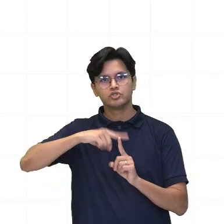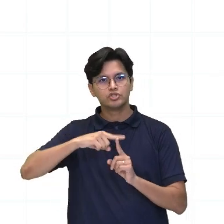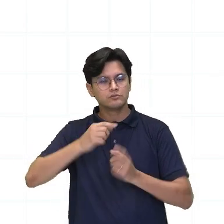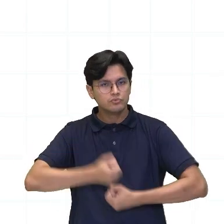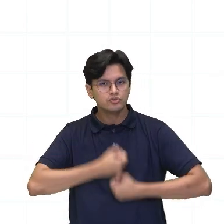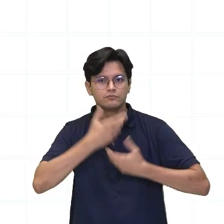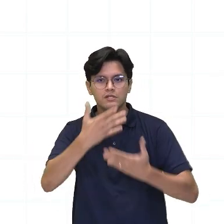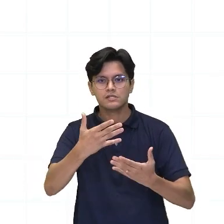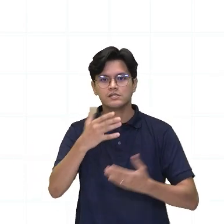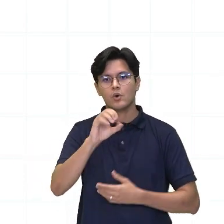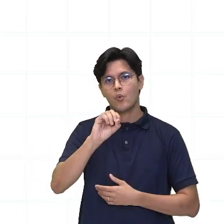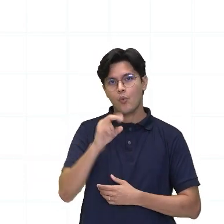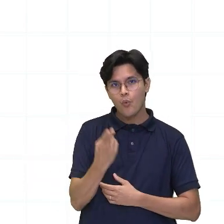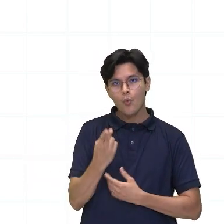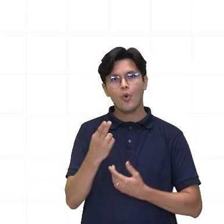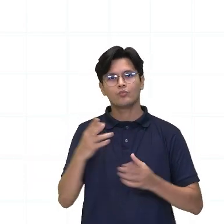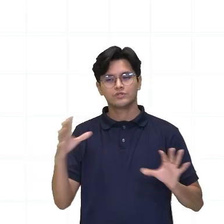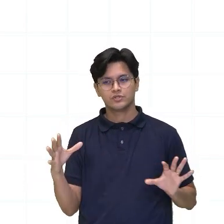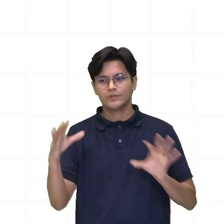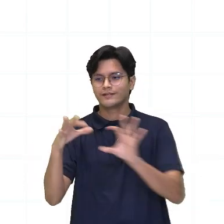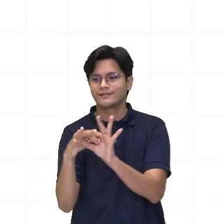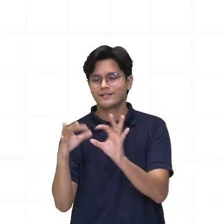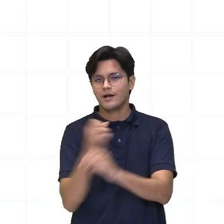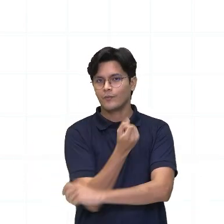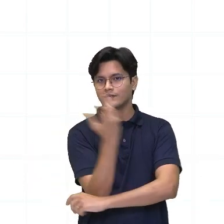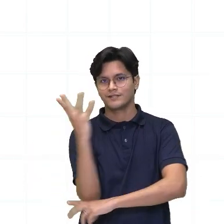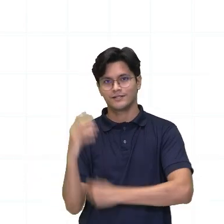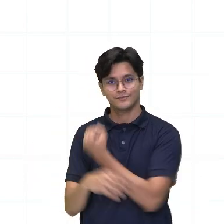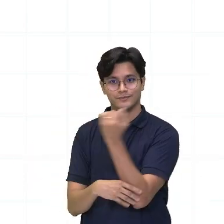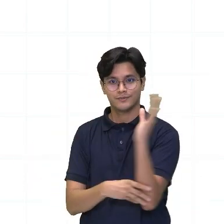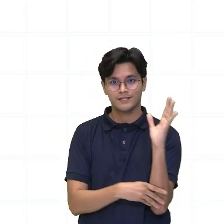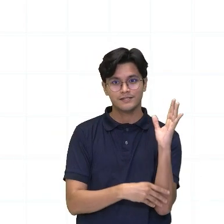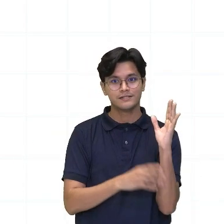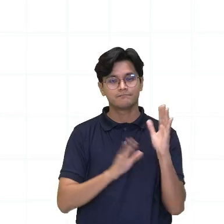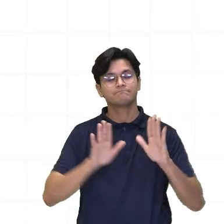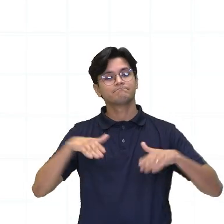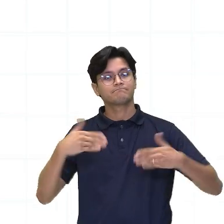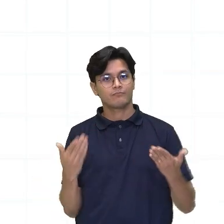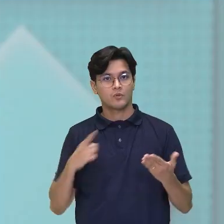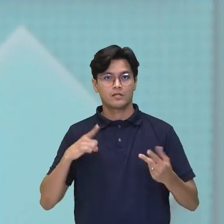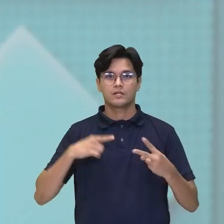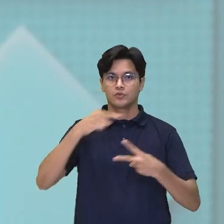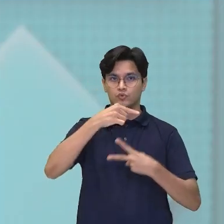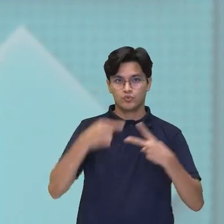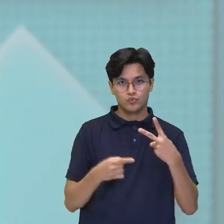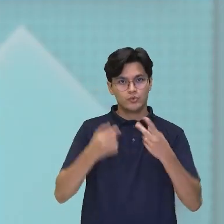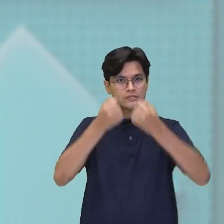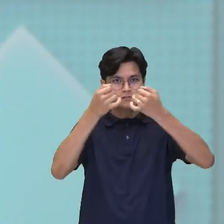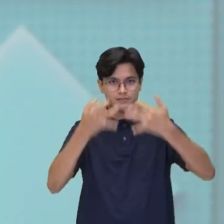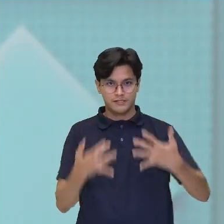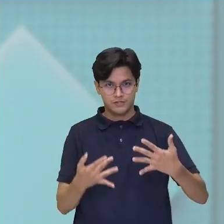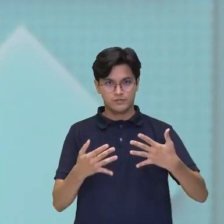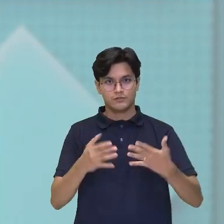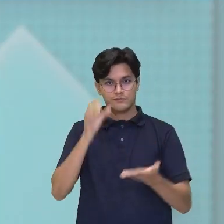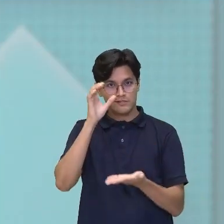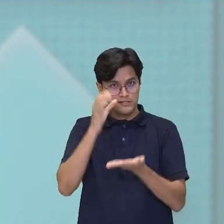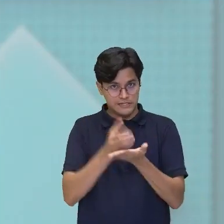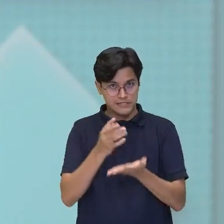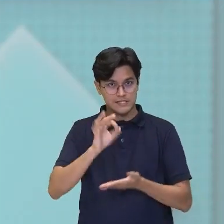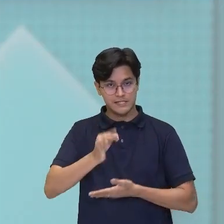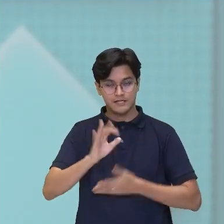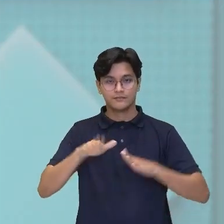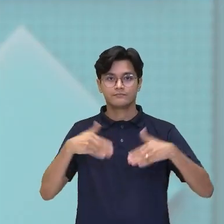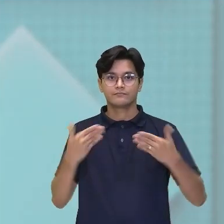ritualisticamente com a natureza. Então, existem 2 teses, certo? que movimentavam esses períodos,